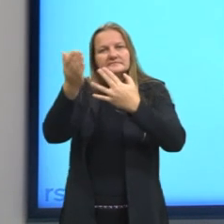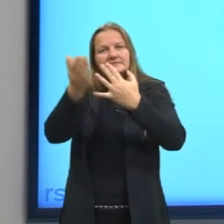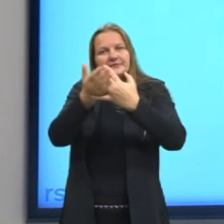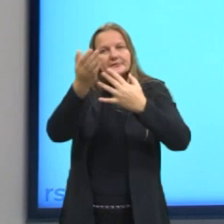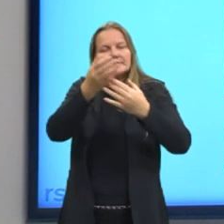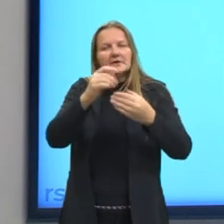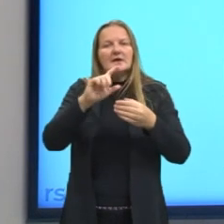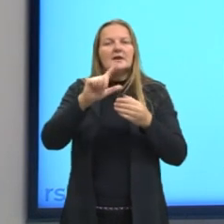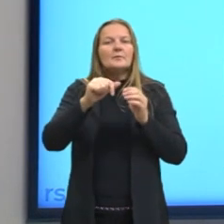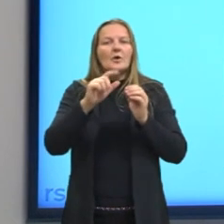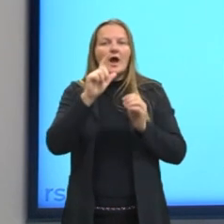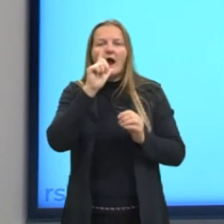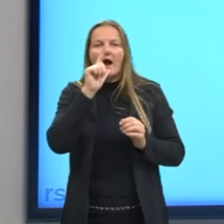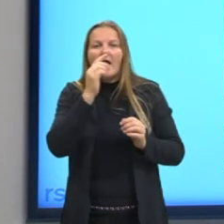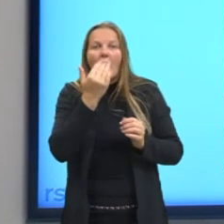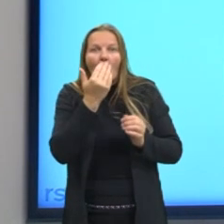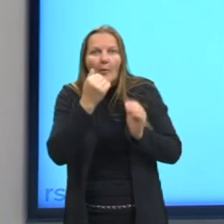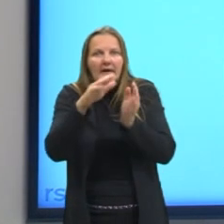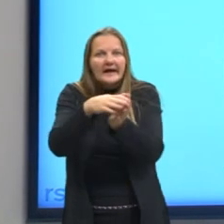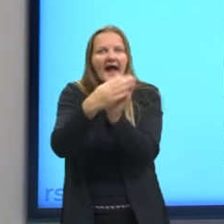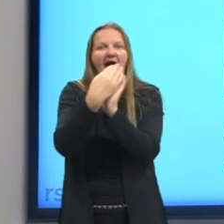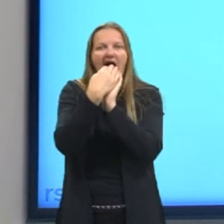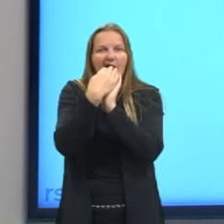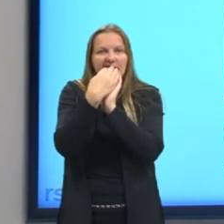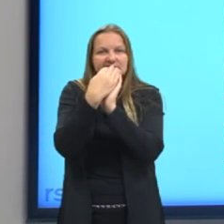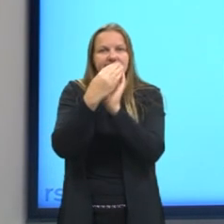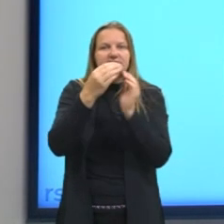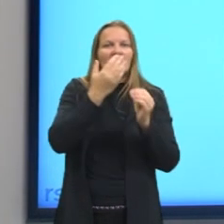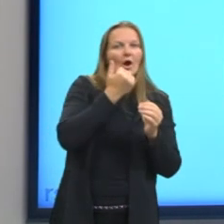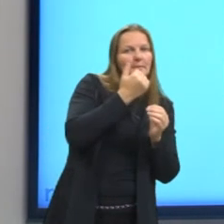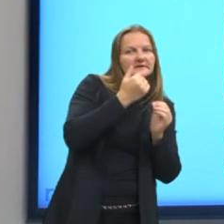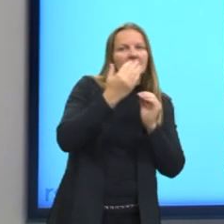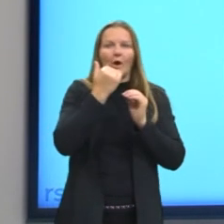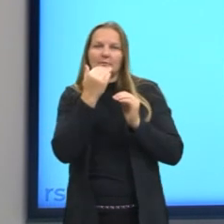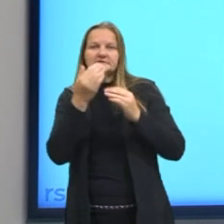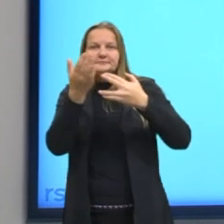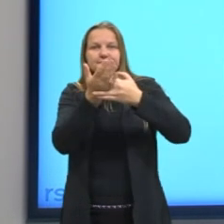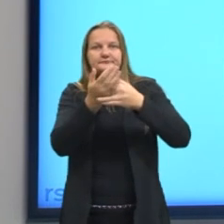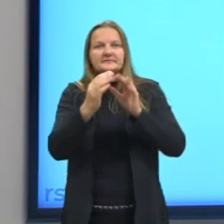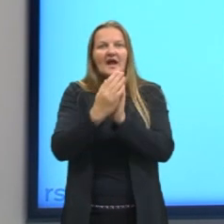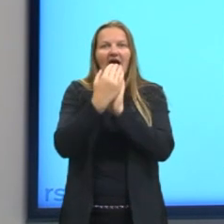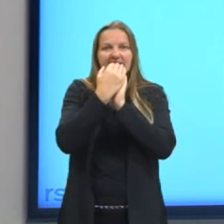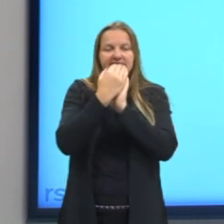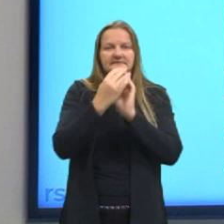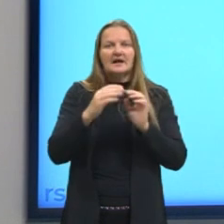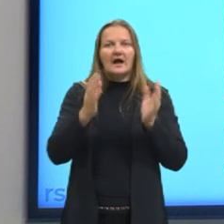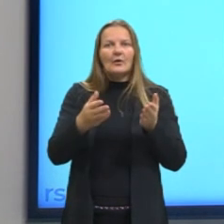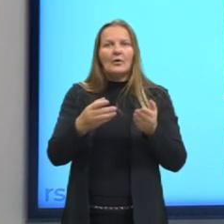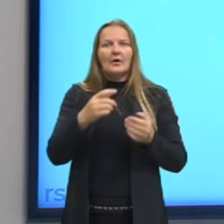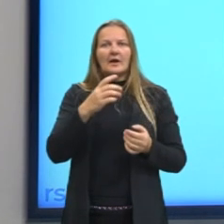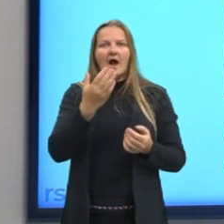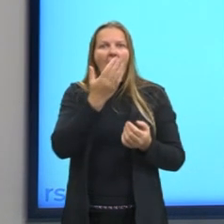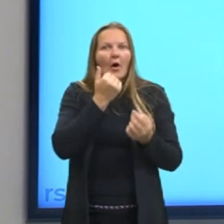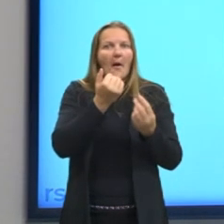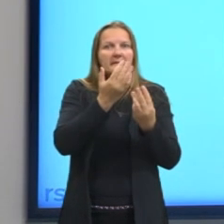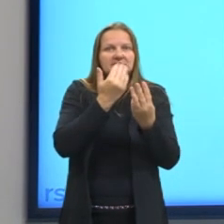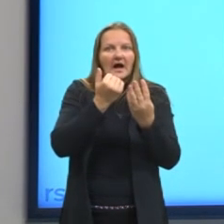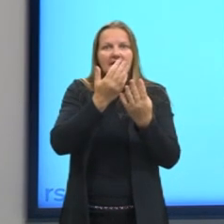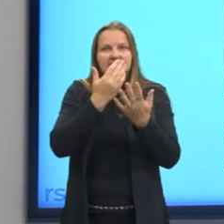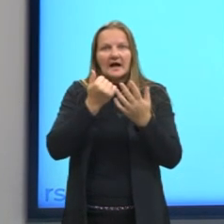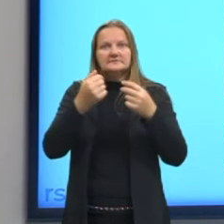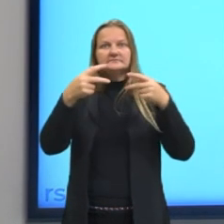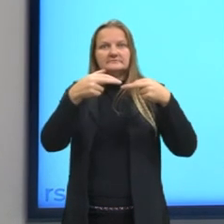a começando i x entre as refeições agora ele come refeições